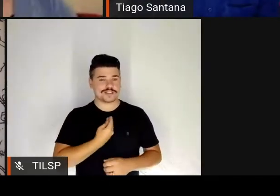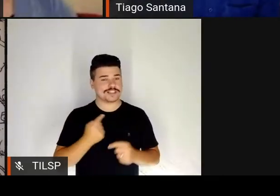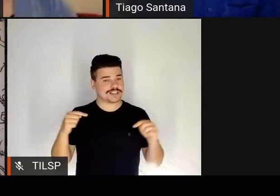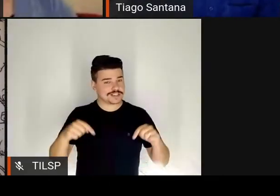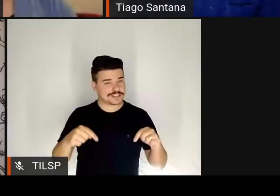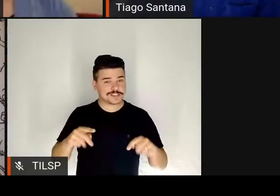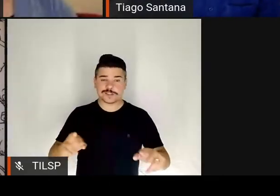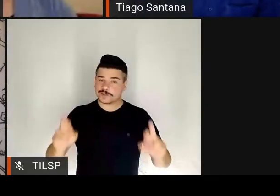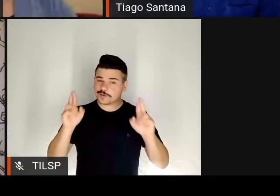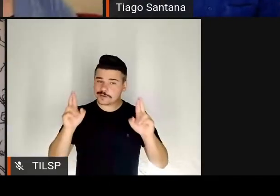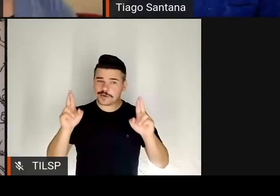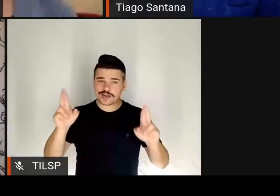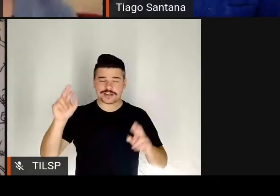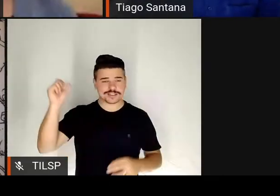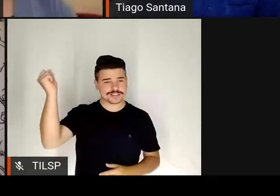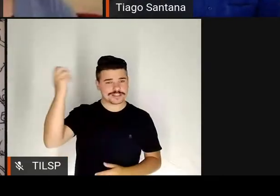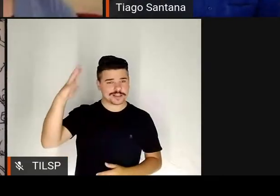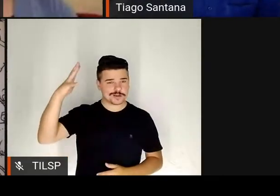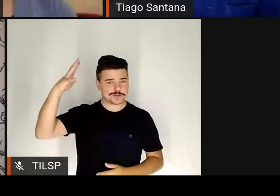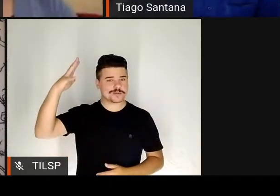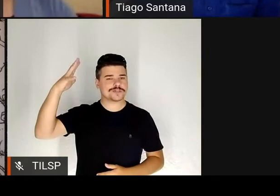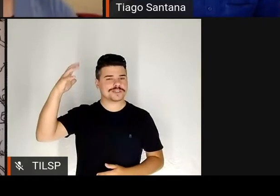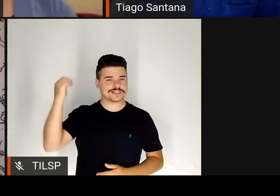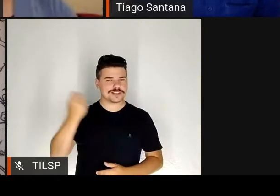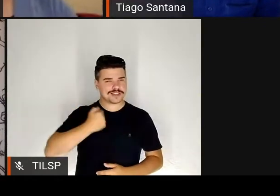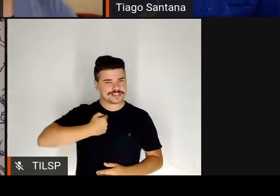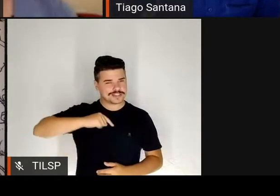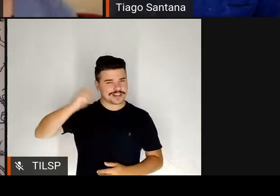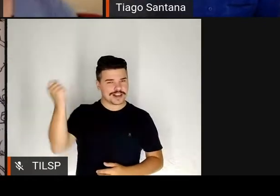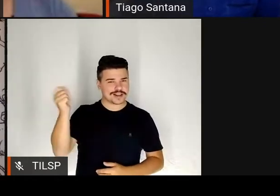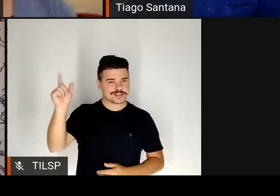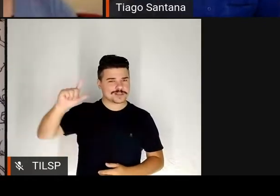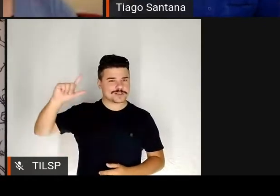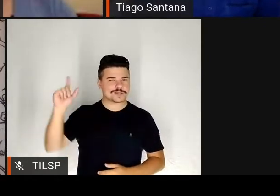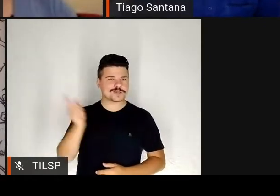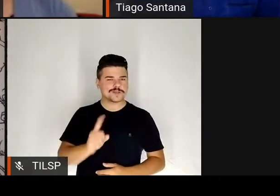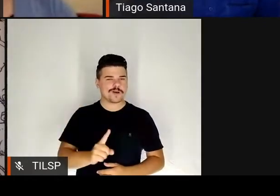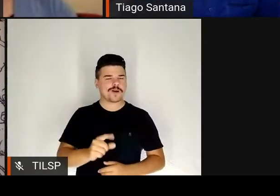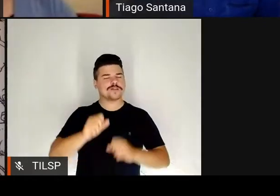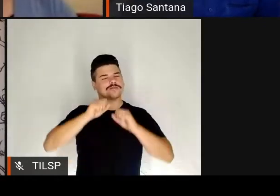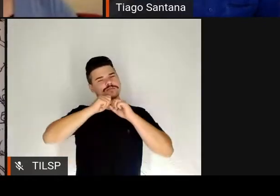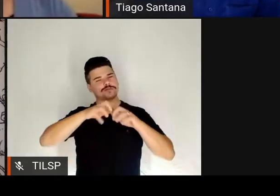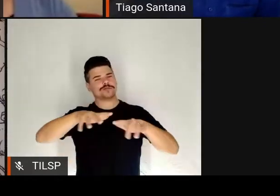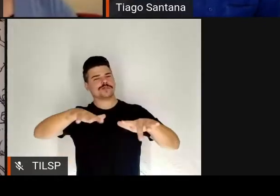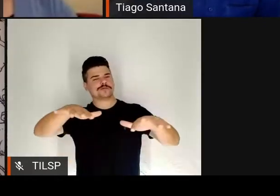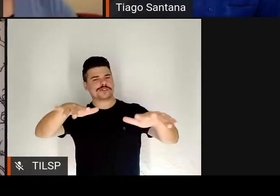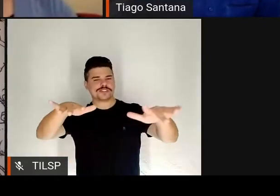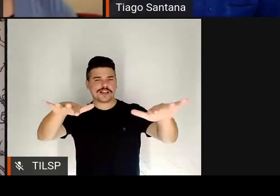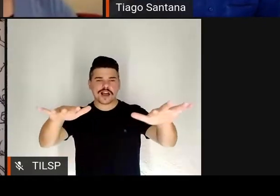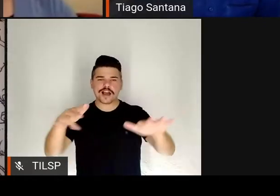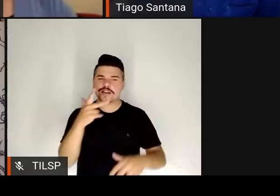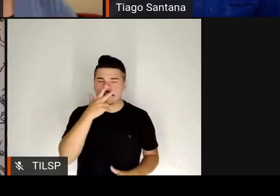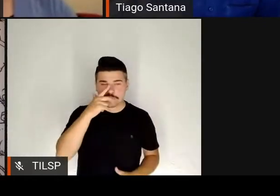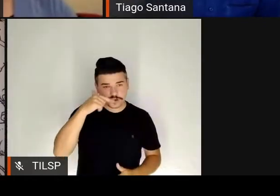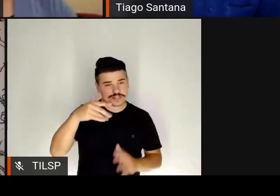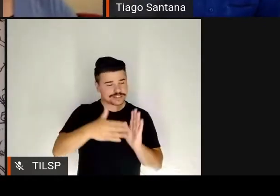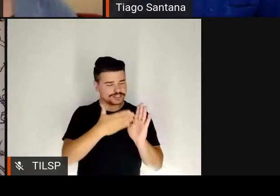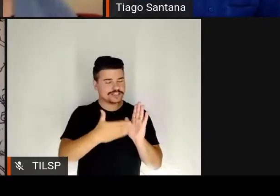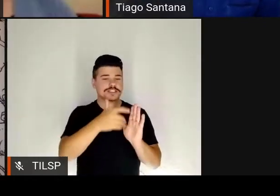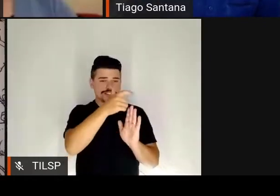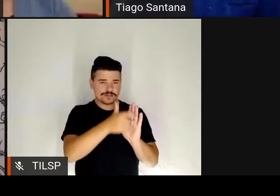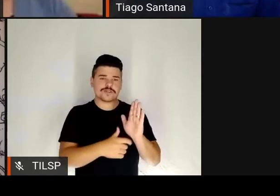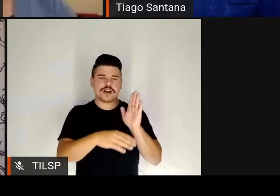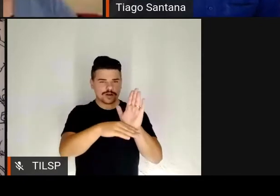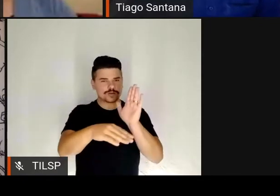essa luz, esse raio de sol que é o Luciano Carneiro, continue a iluminar. Eu acho que esse livro vai ajudar que ele continue a